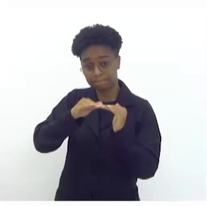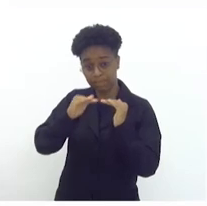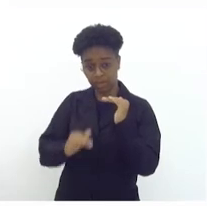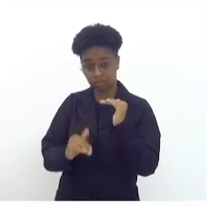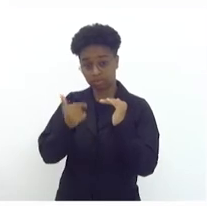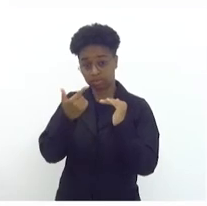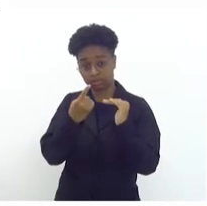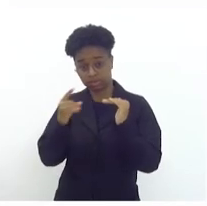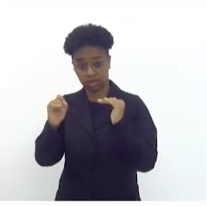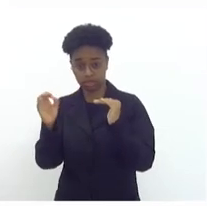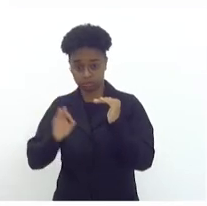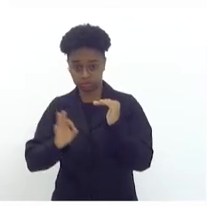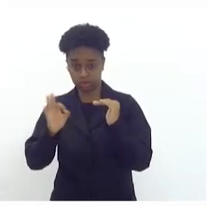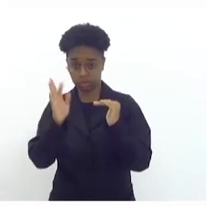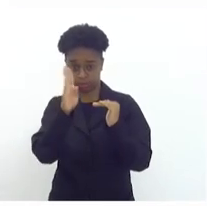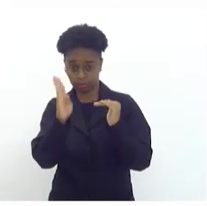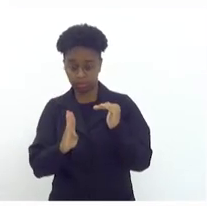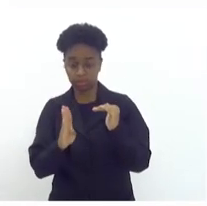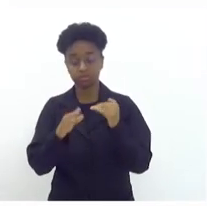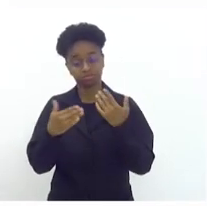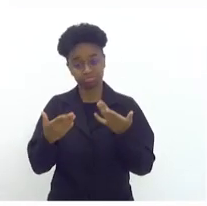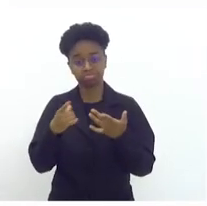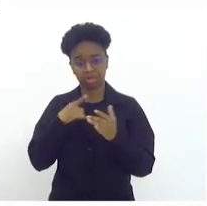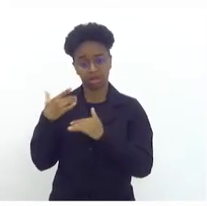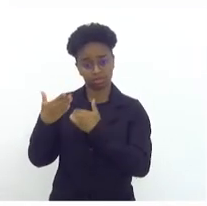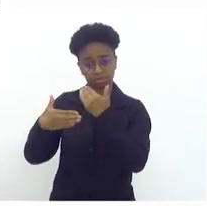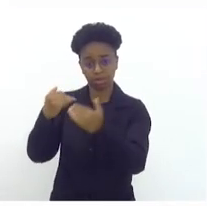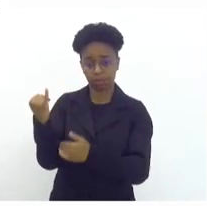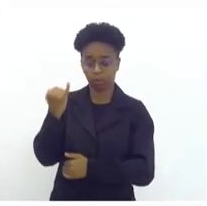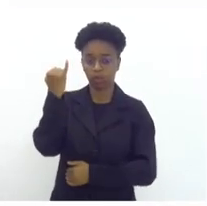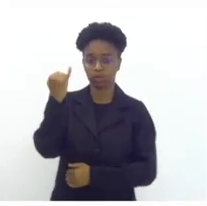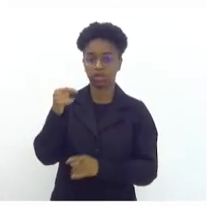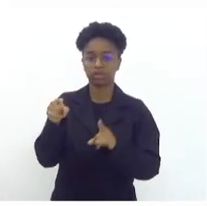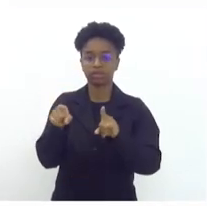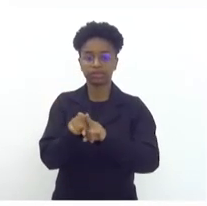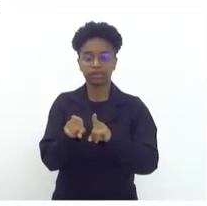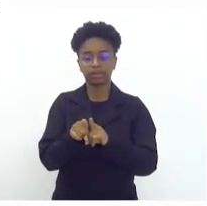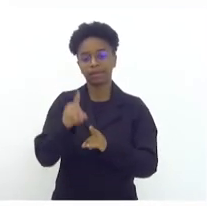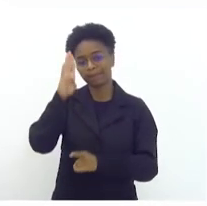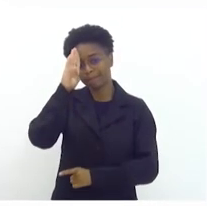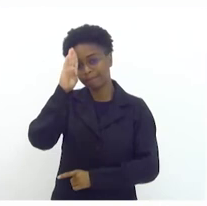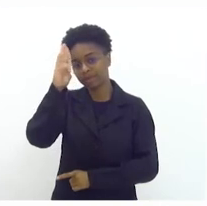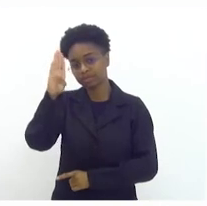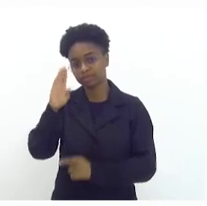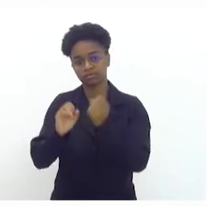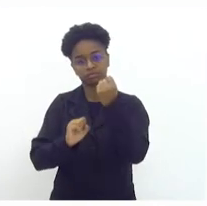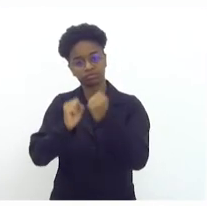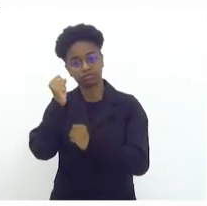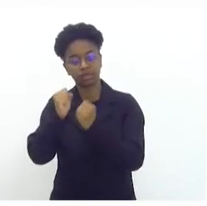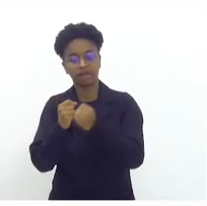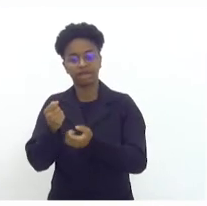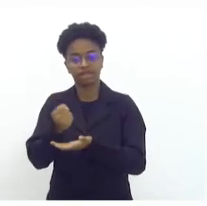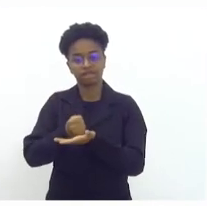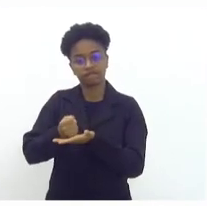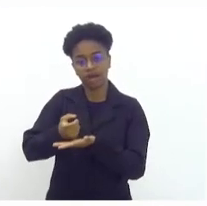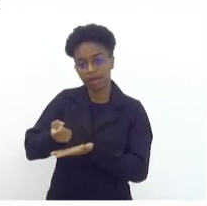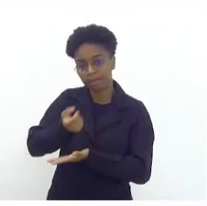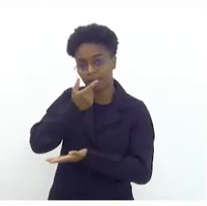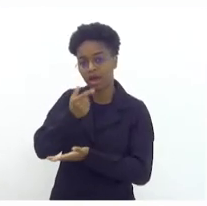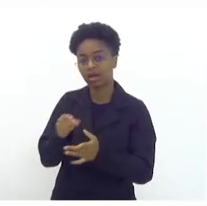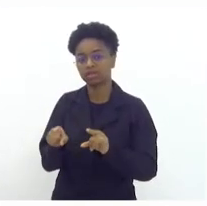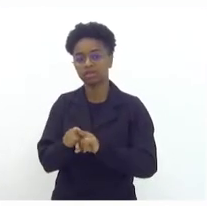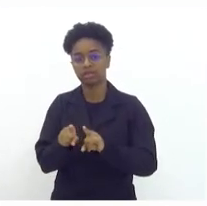quer dizer no Brasil então tem até um crescimento é bastante relevante puxado principalmente pela Indústria Farmacêutica né